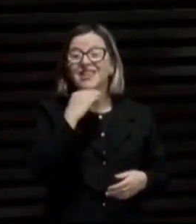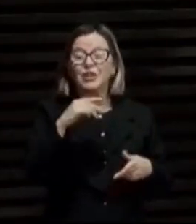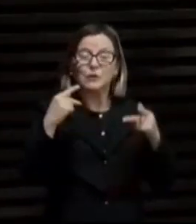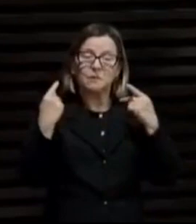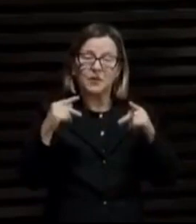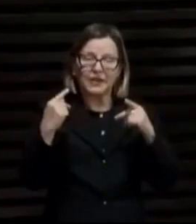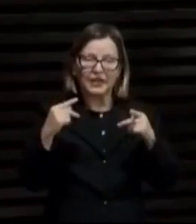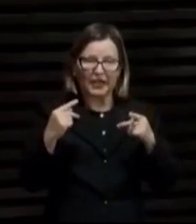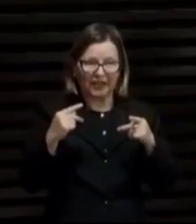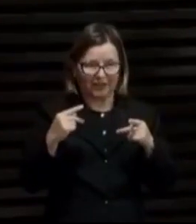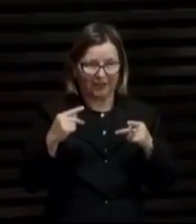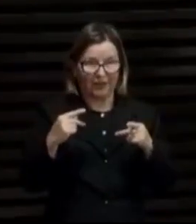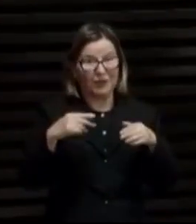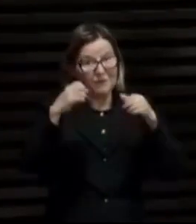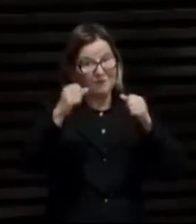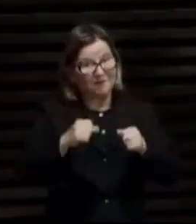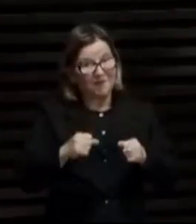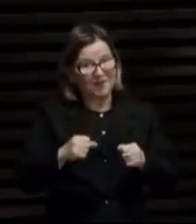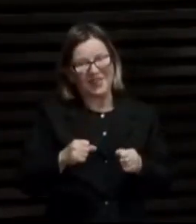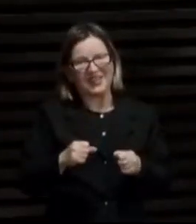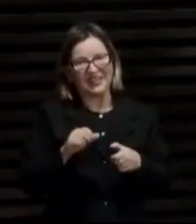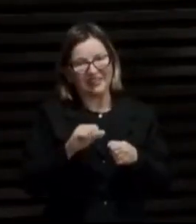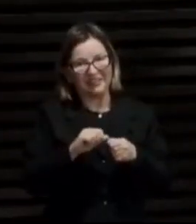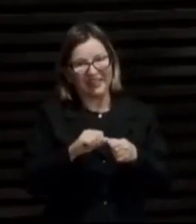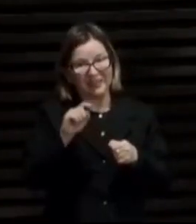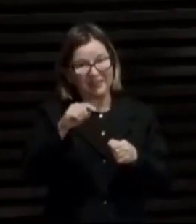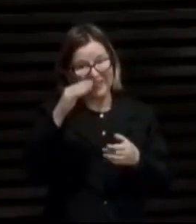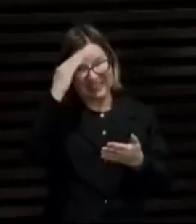pecado. É obra do Espírito Santo.